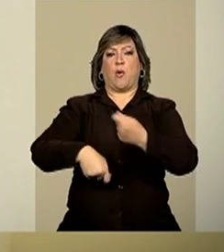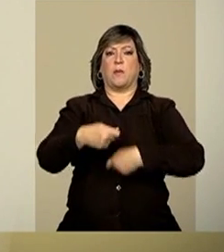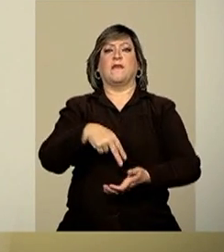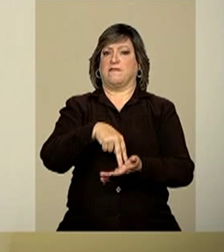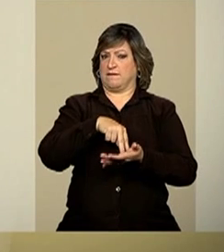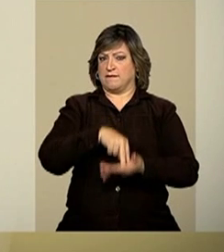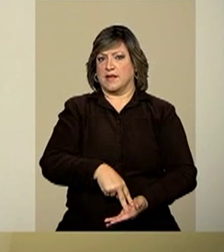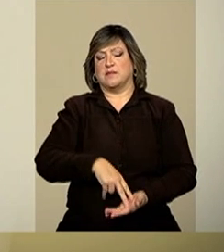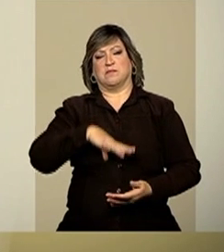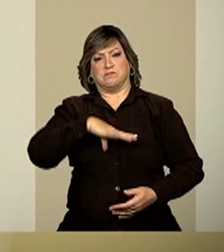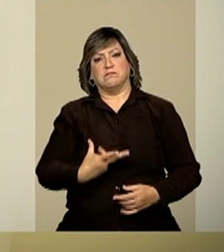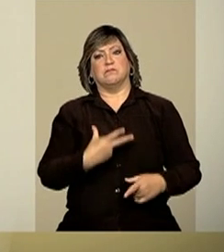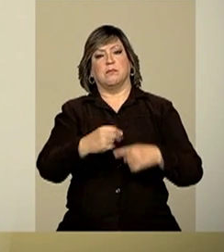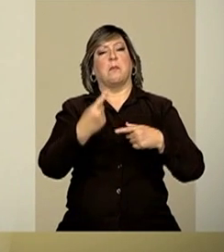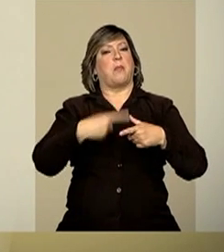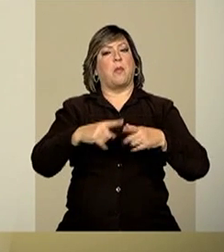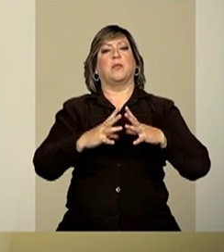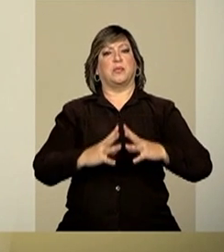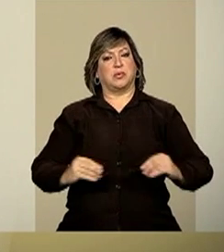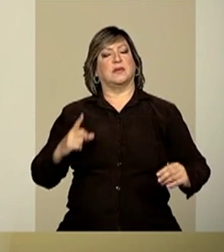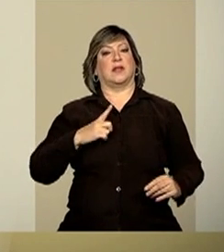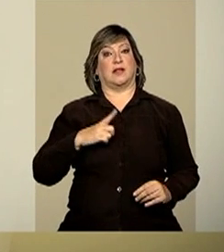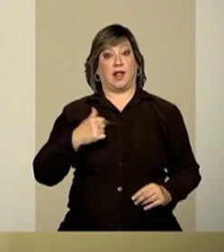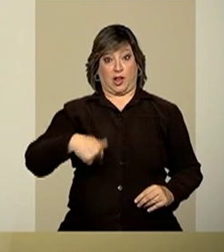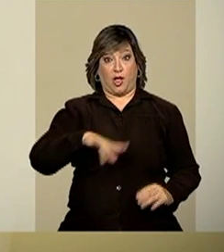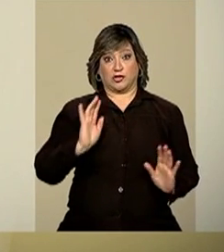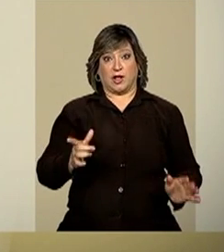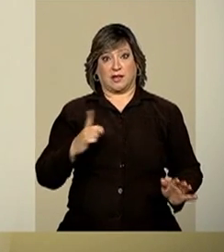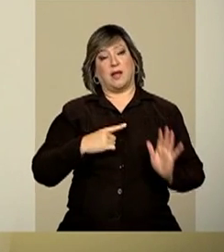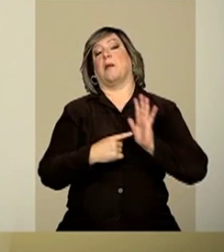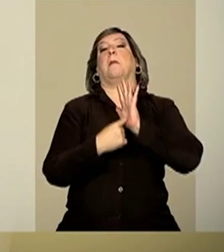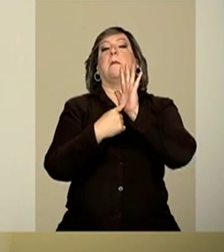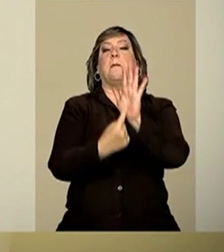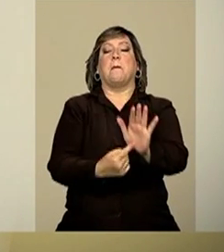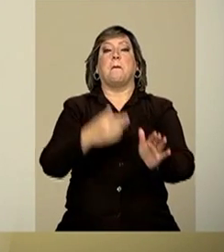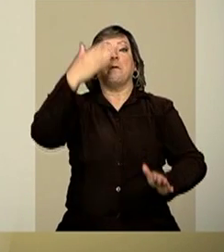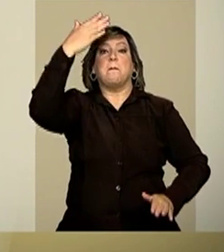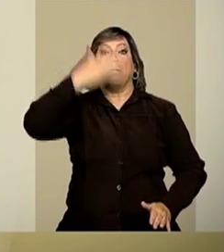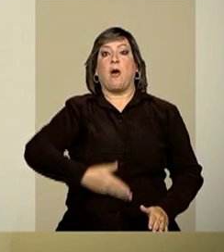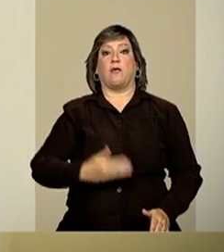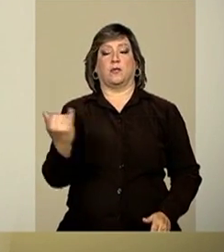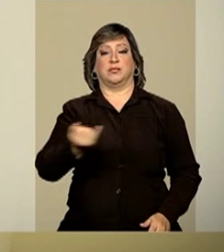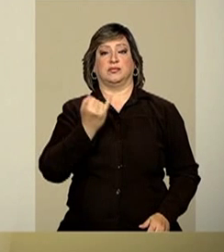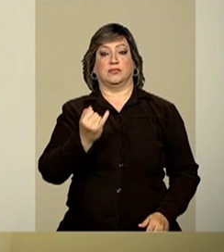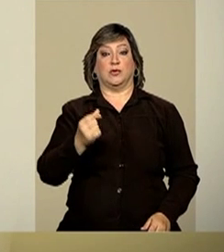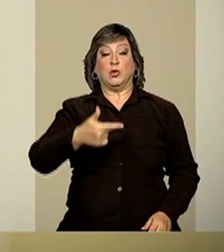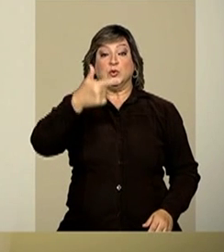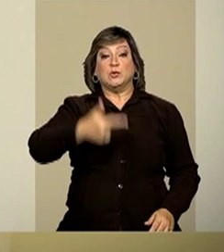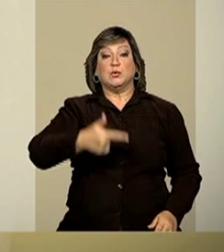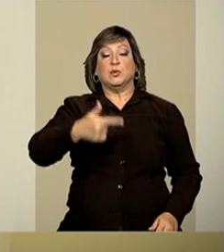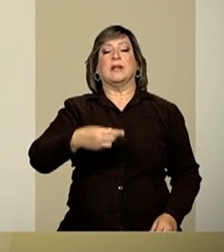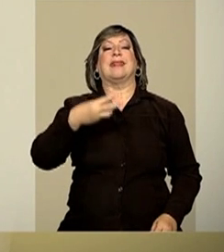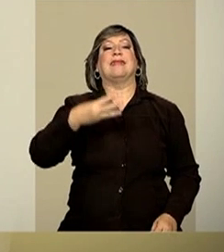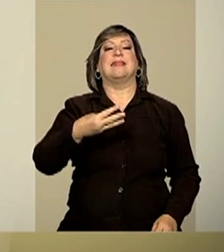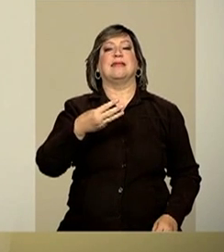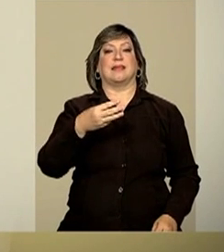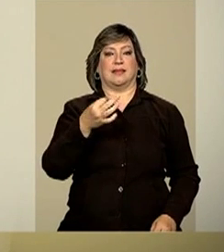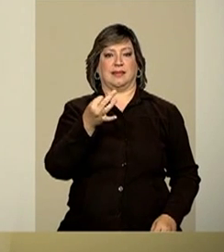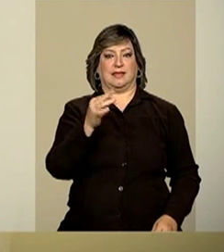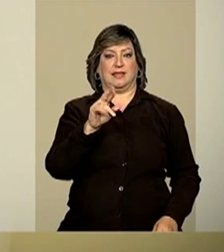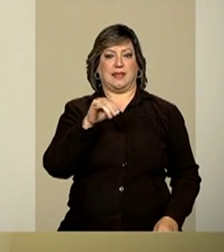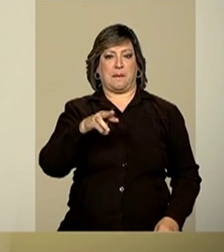superando desafios. Acabamos de dar uma prova contundente. No segundo trimestre, fomos uma